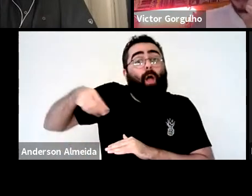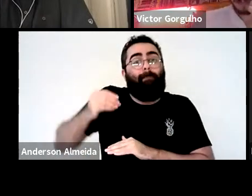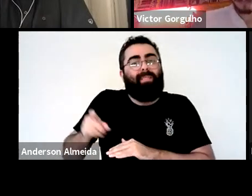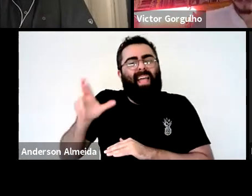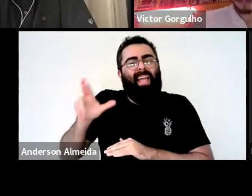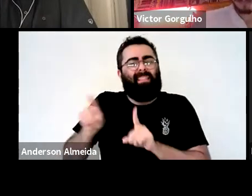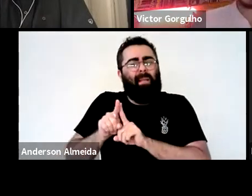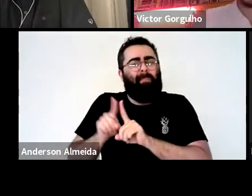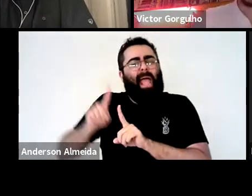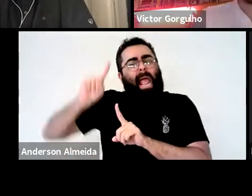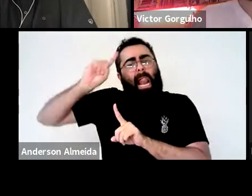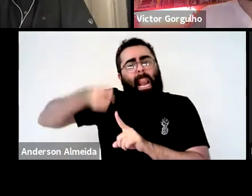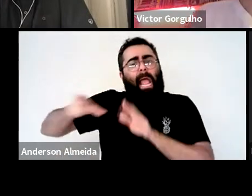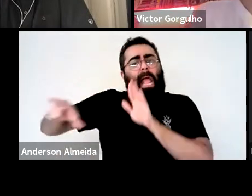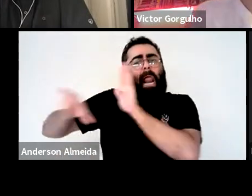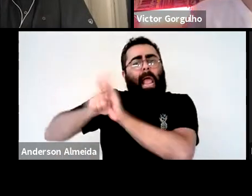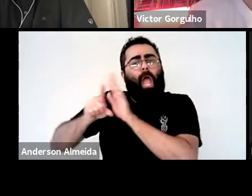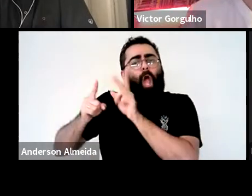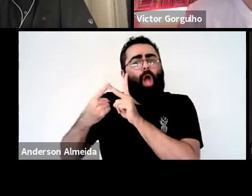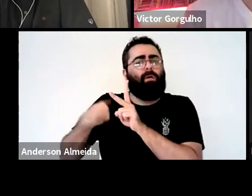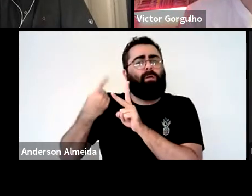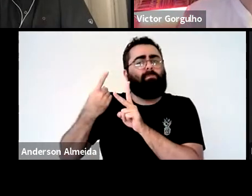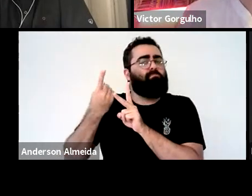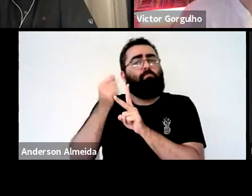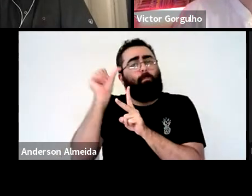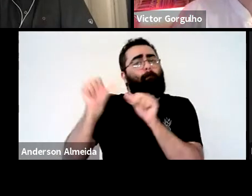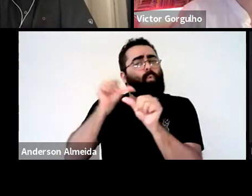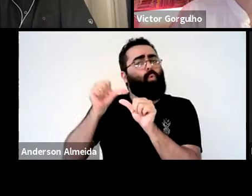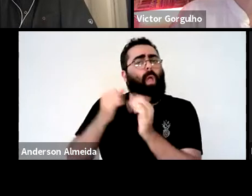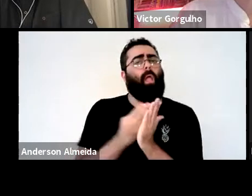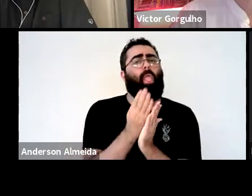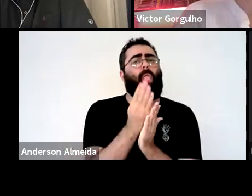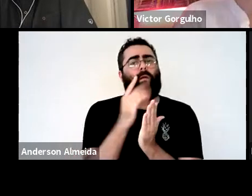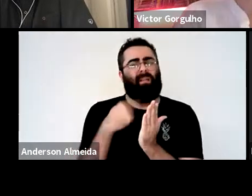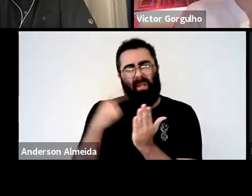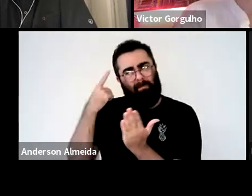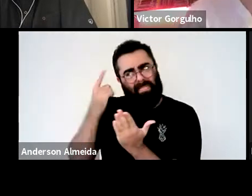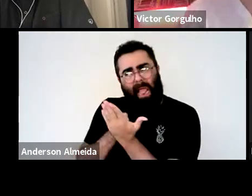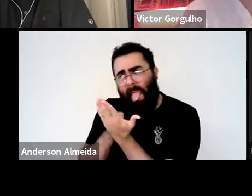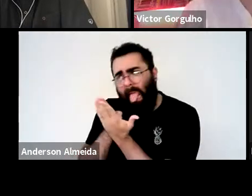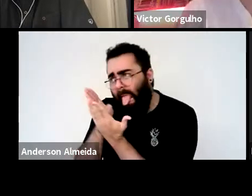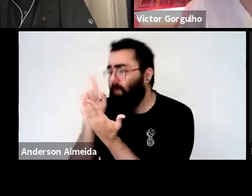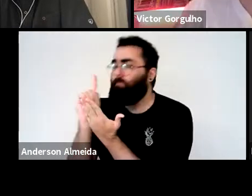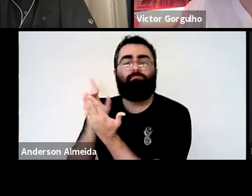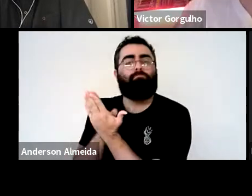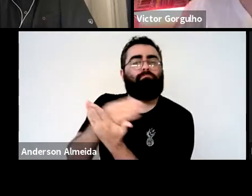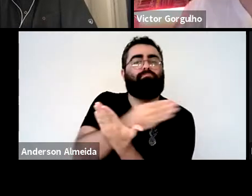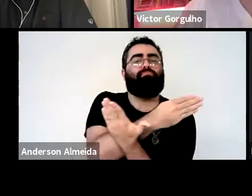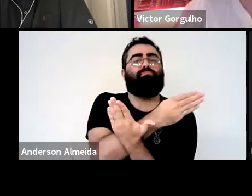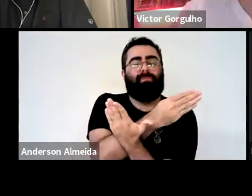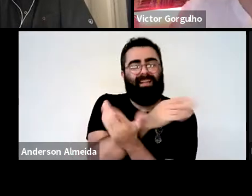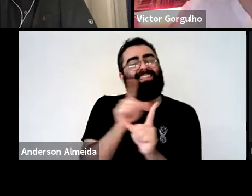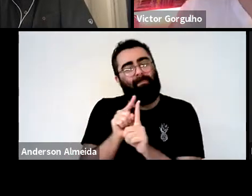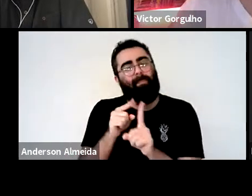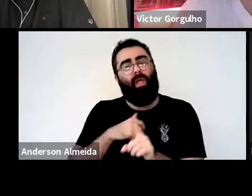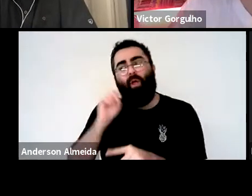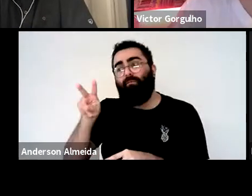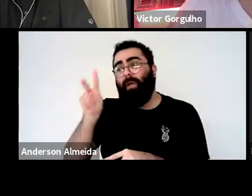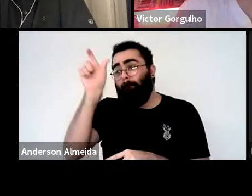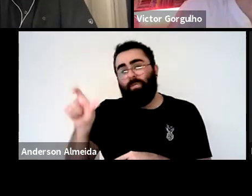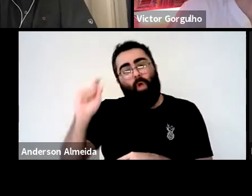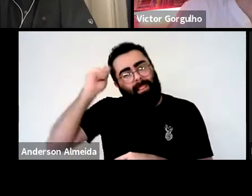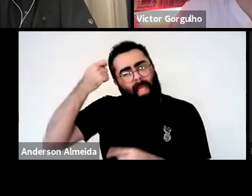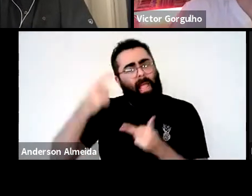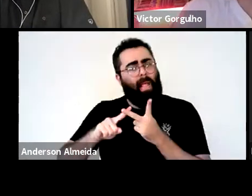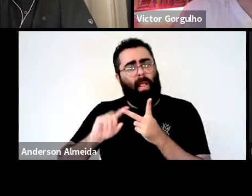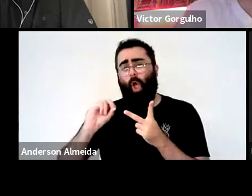estão organizando tudo que a gente fala, faz e pensa quando a gente olha para uma pessoa negra, quando a gente olha para um trabalho artístico, quando a gente olha para qualquer coisa no mundo,